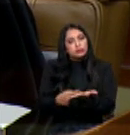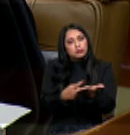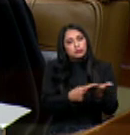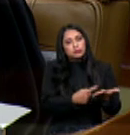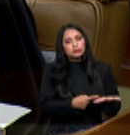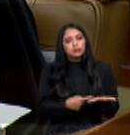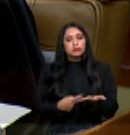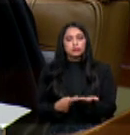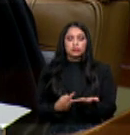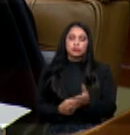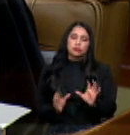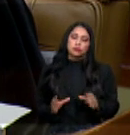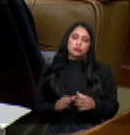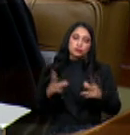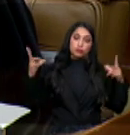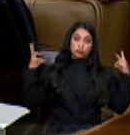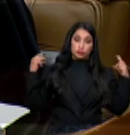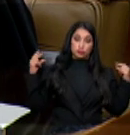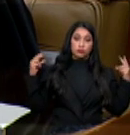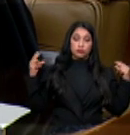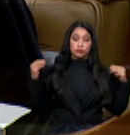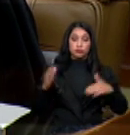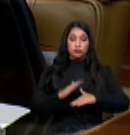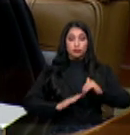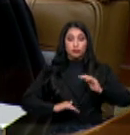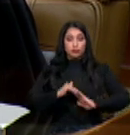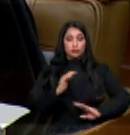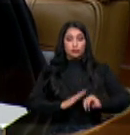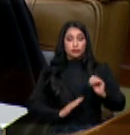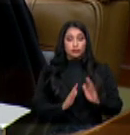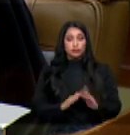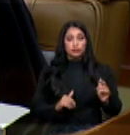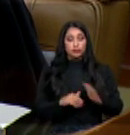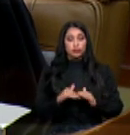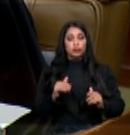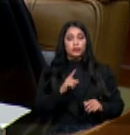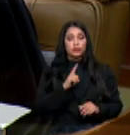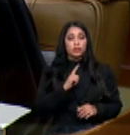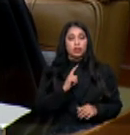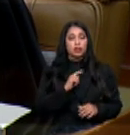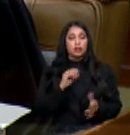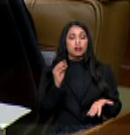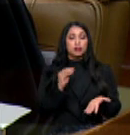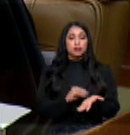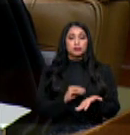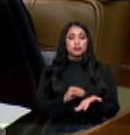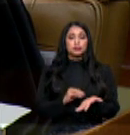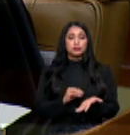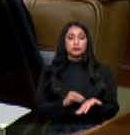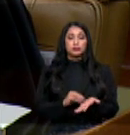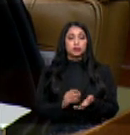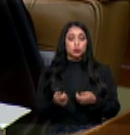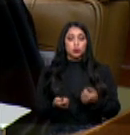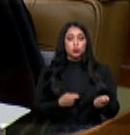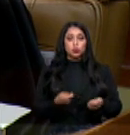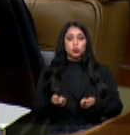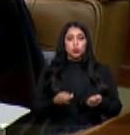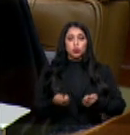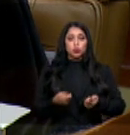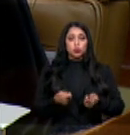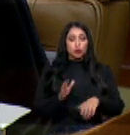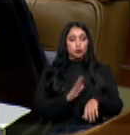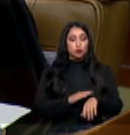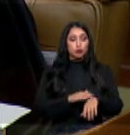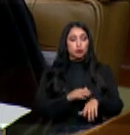pactuadas pela categoria dos motoristas profissionais com previsão de ausência de controle de